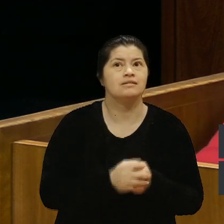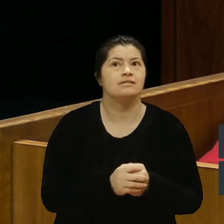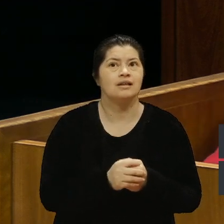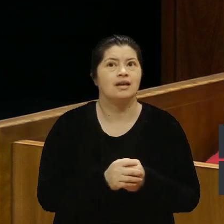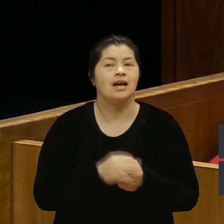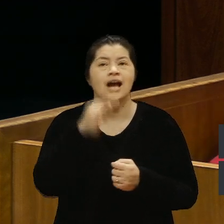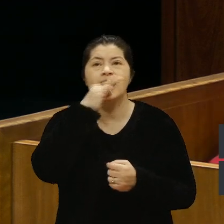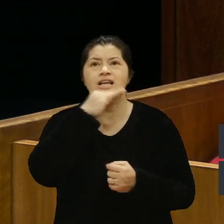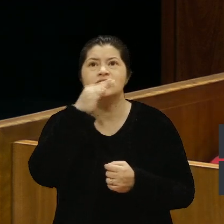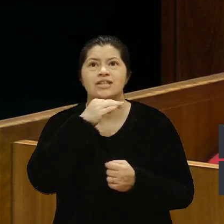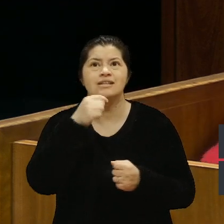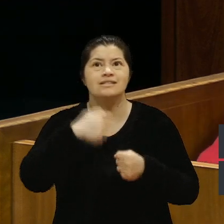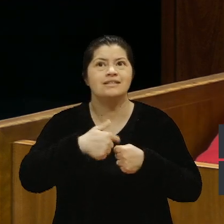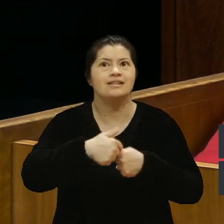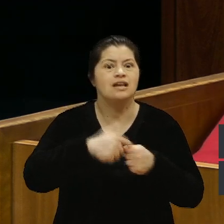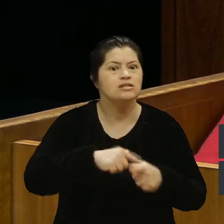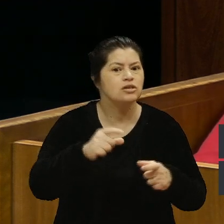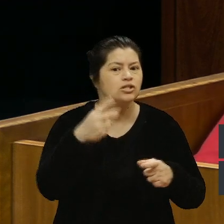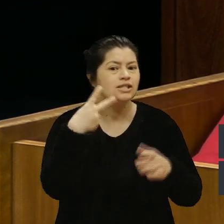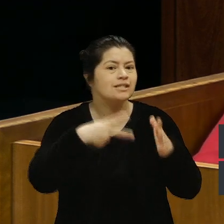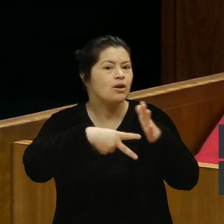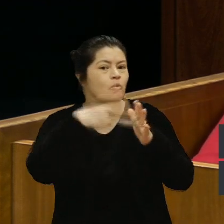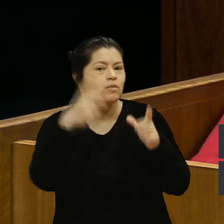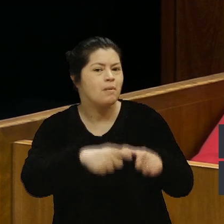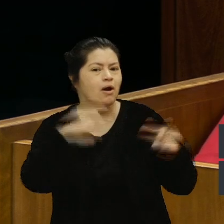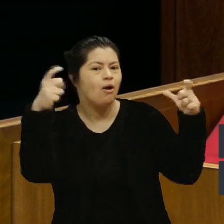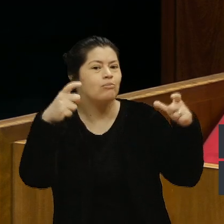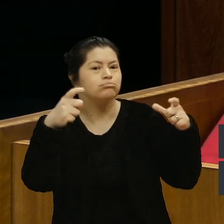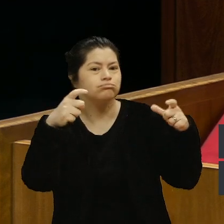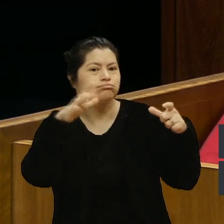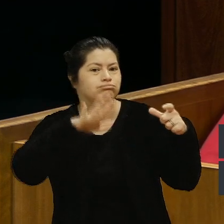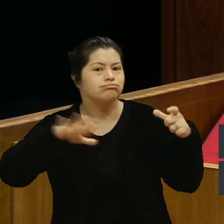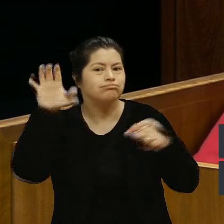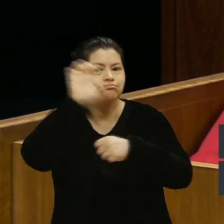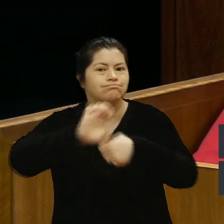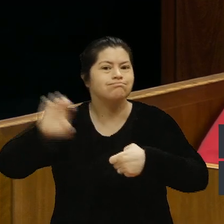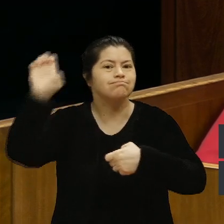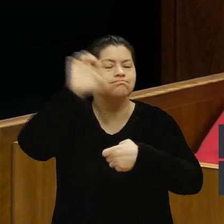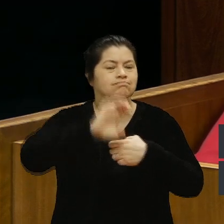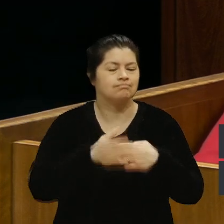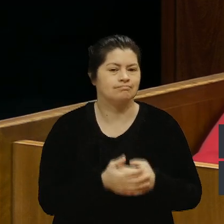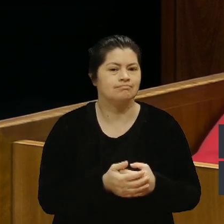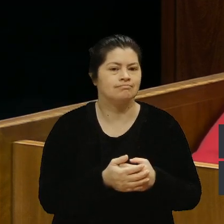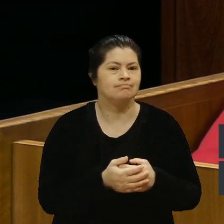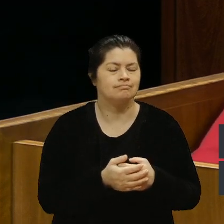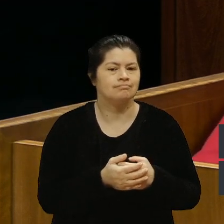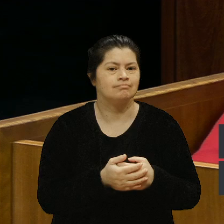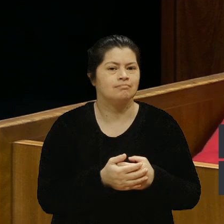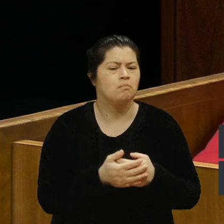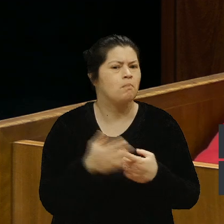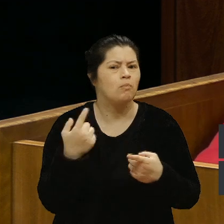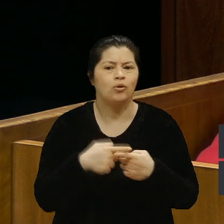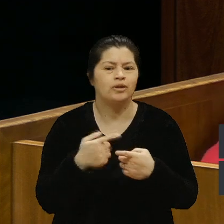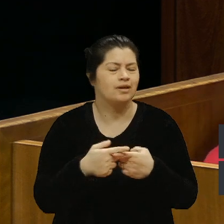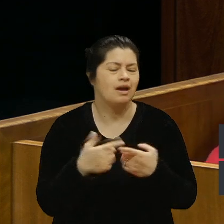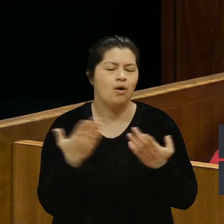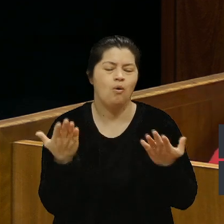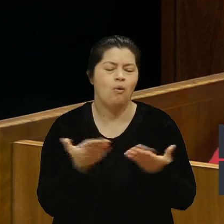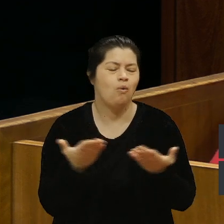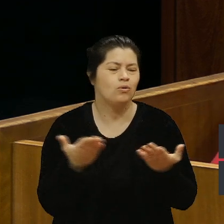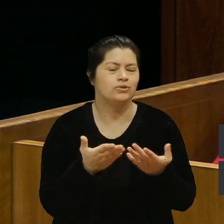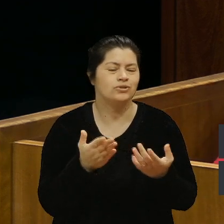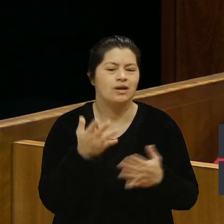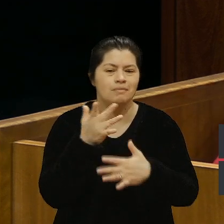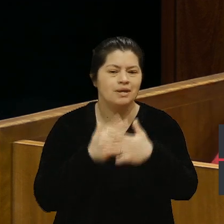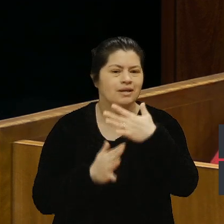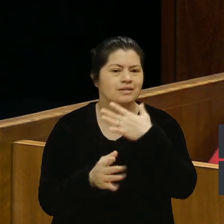Sul é uma cidade, segunda maior cidade no nosso estado, porque hoje Caxias do Sul não atende mais o nosso